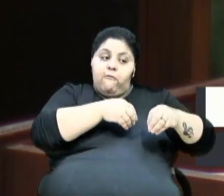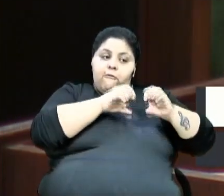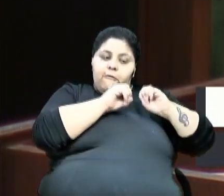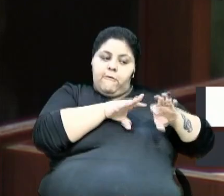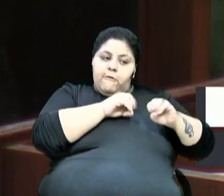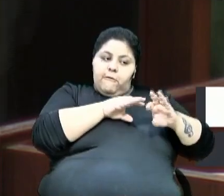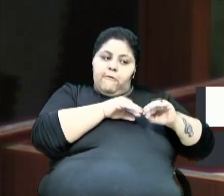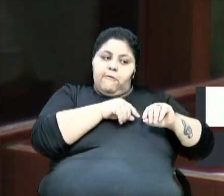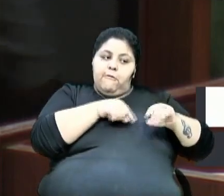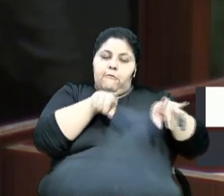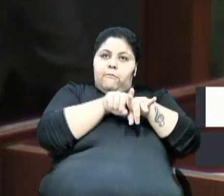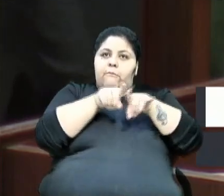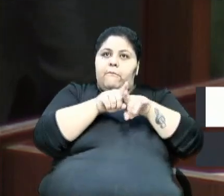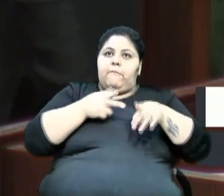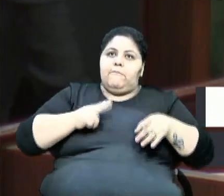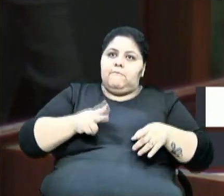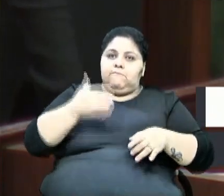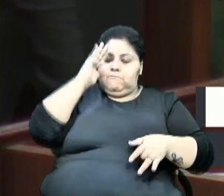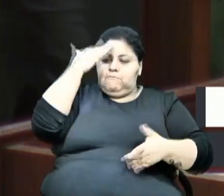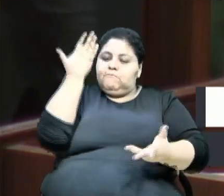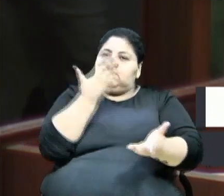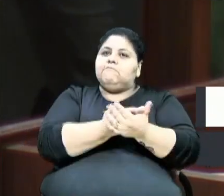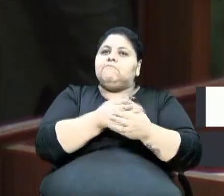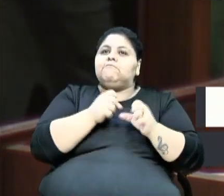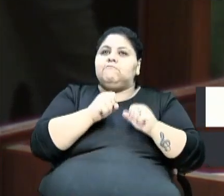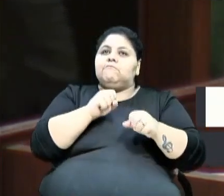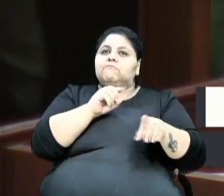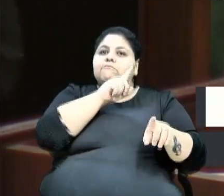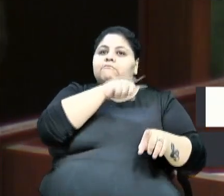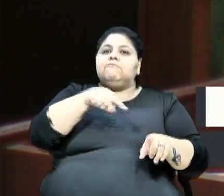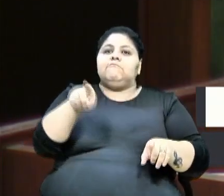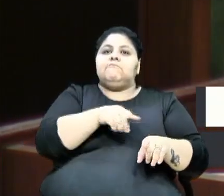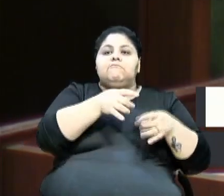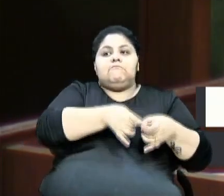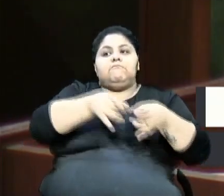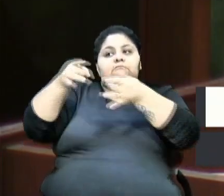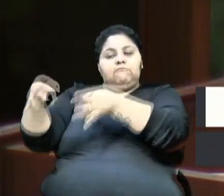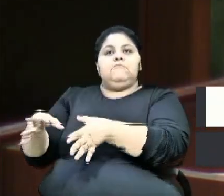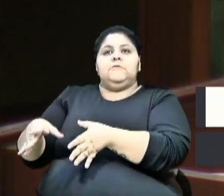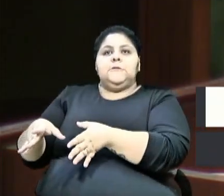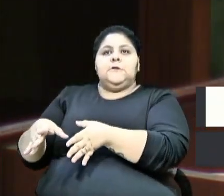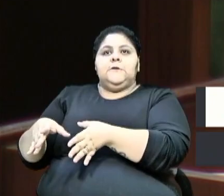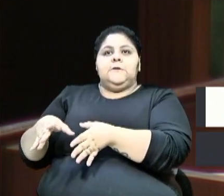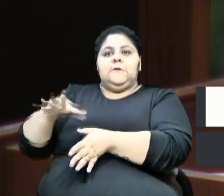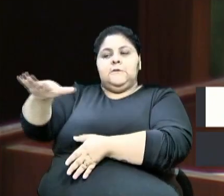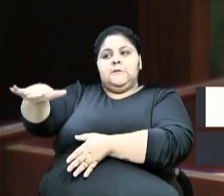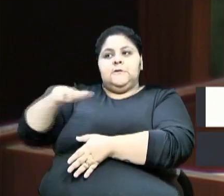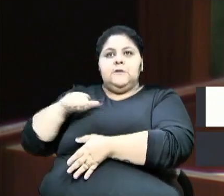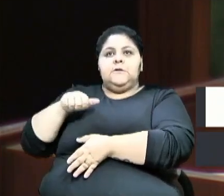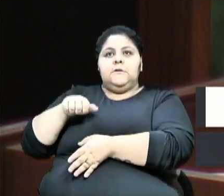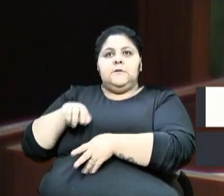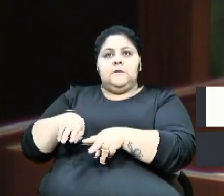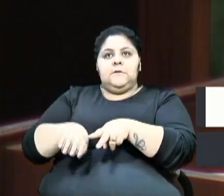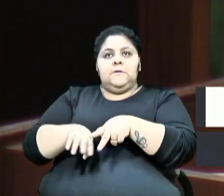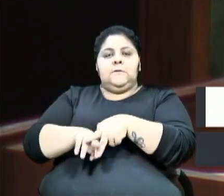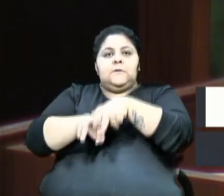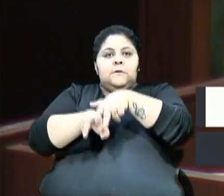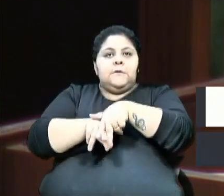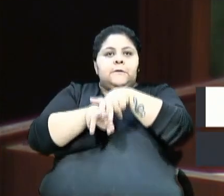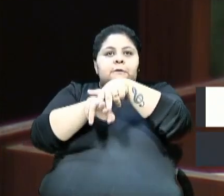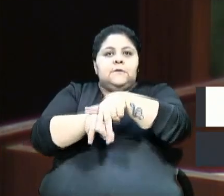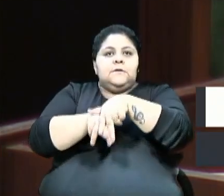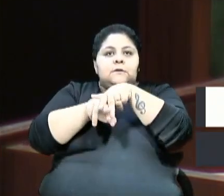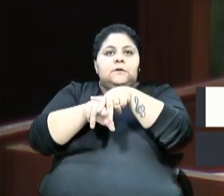informação pode evitar abandono e maus tratos. Resgatamos junto com a PAC os cavalos sobreviventes do abatedouro clandestino de Caxias,